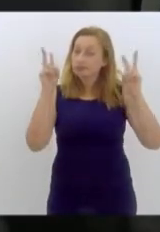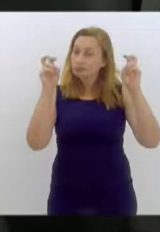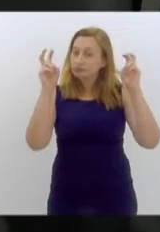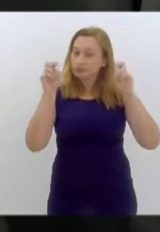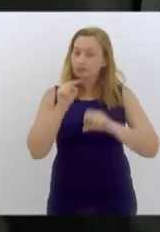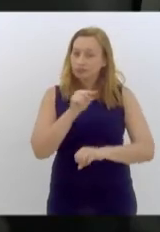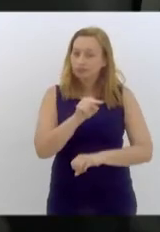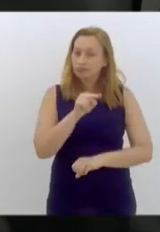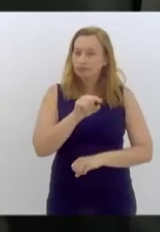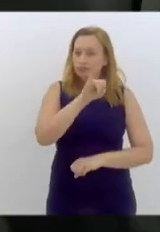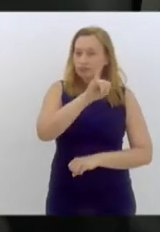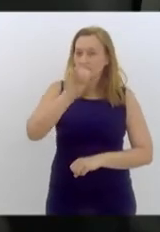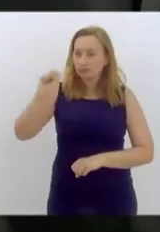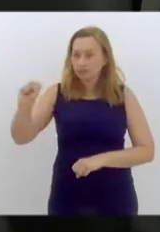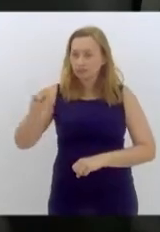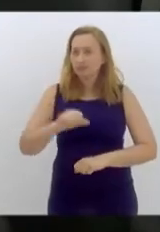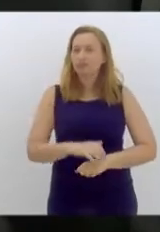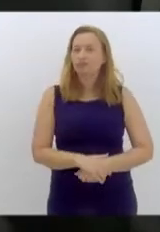do ICMS,